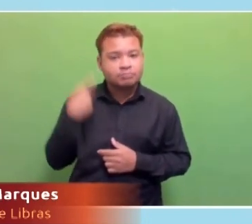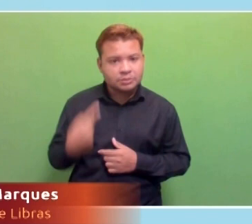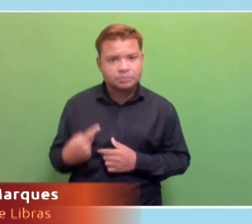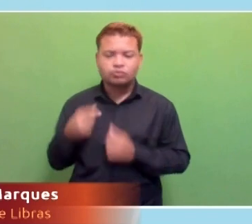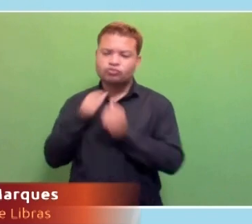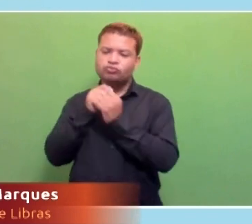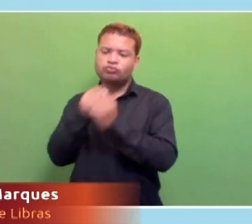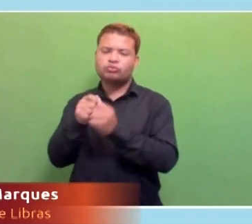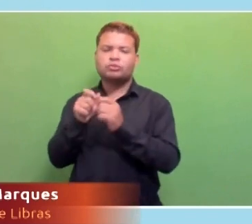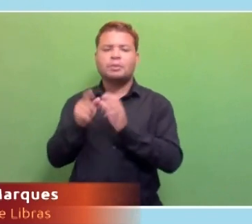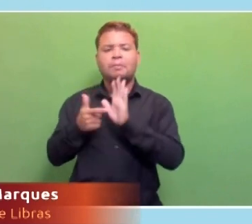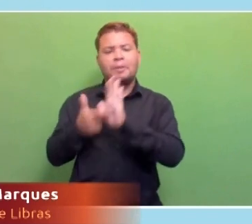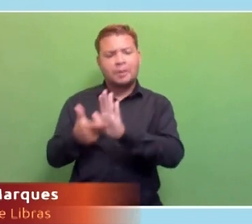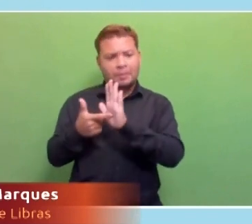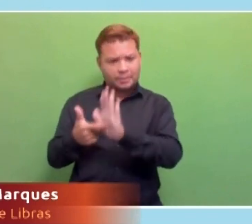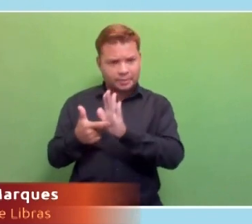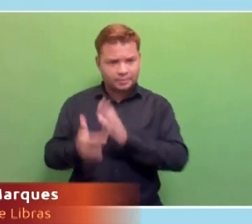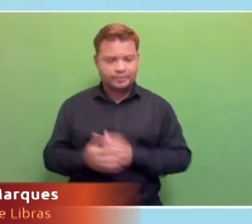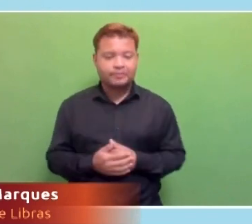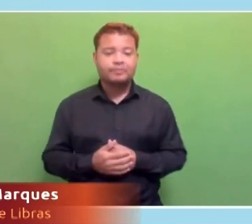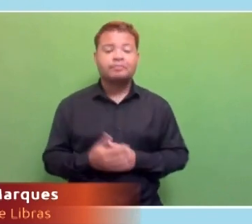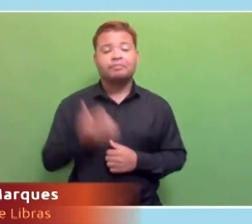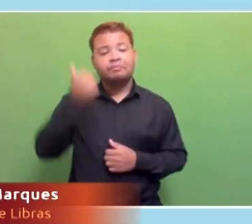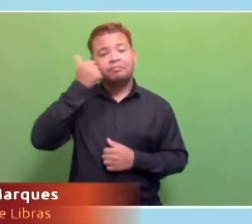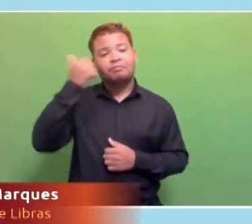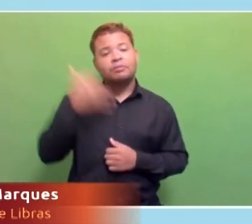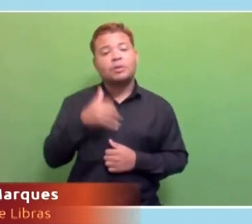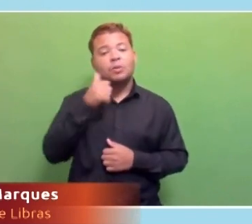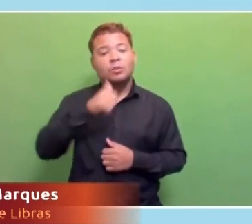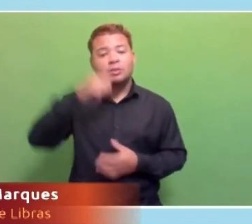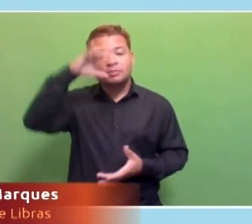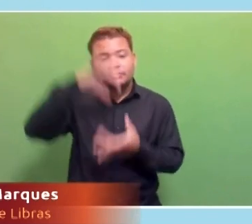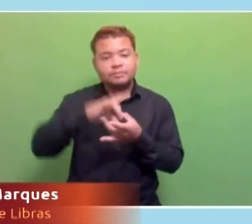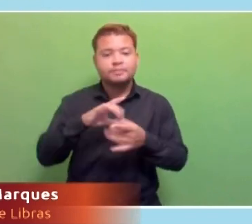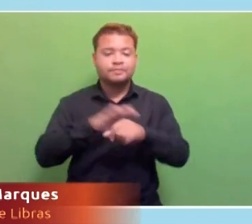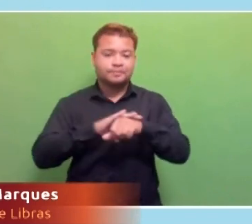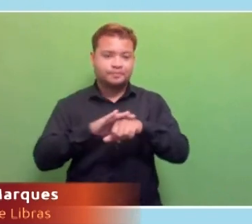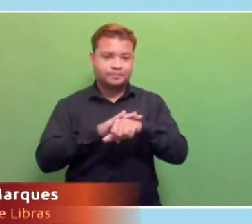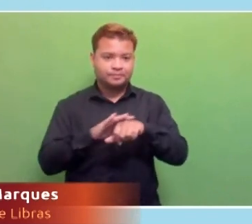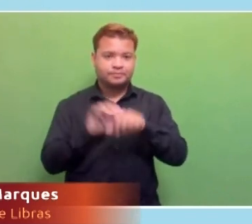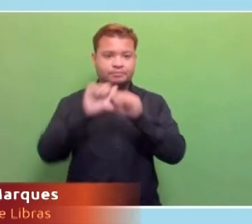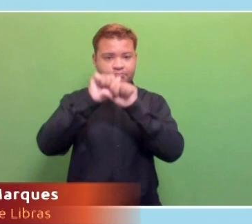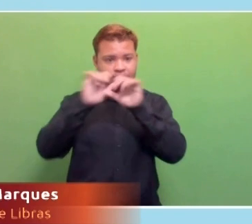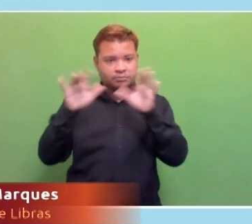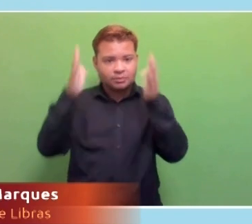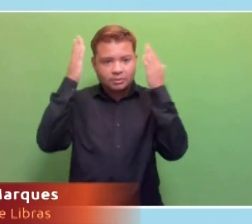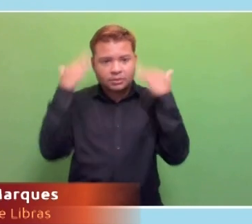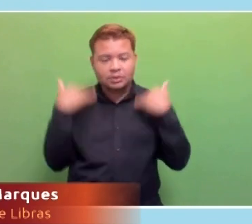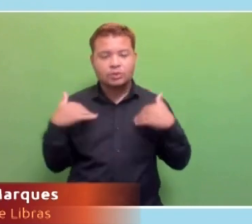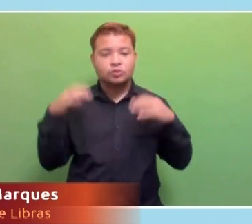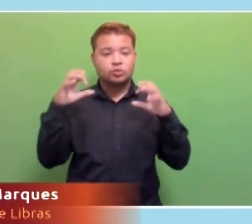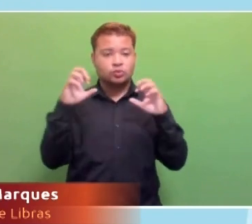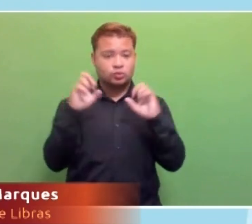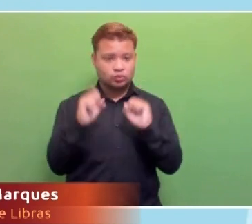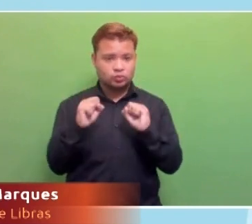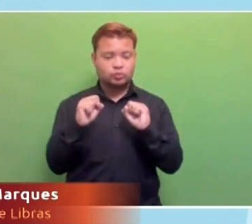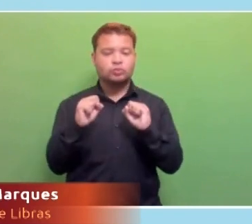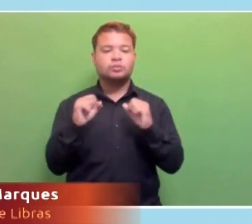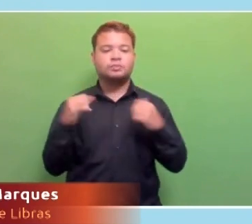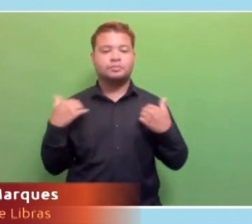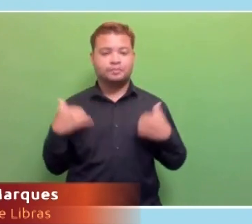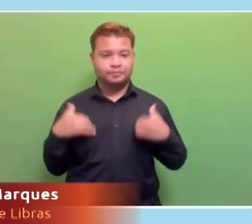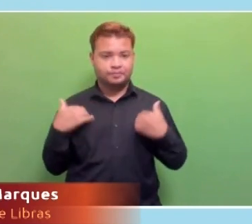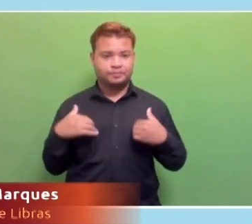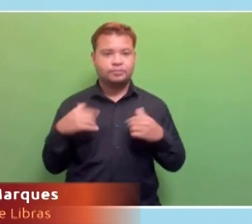programa. Eu me identifico como uma mulher cis, de pele clara, com cabelos escuros e lisos, abaixo dos ombros,